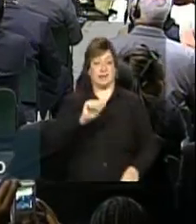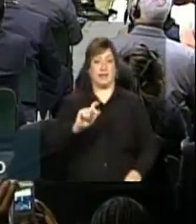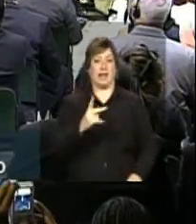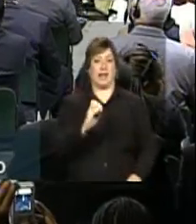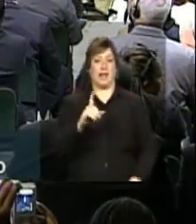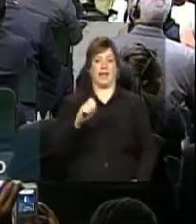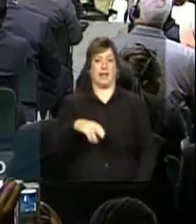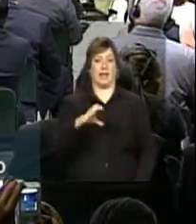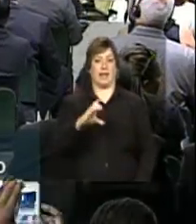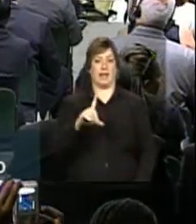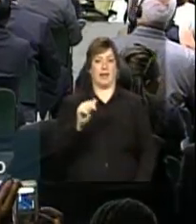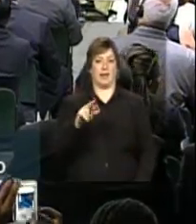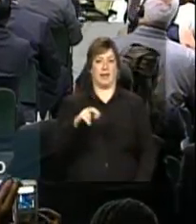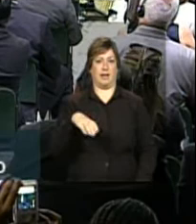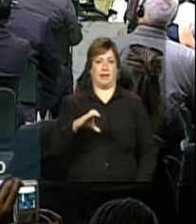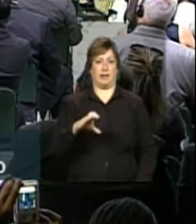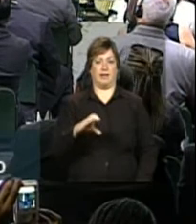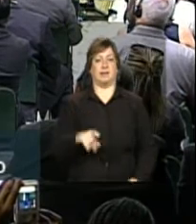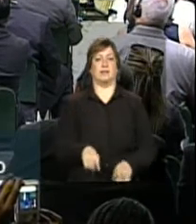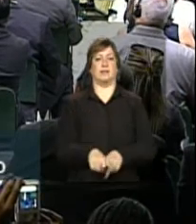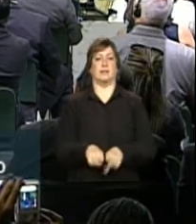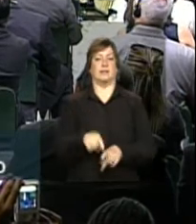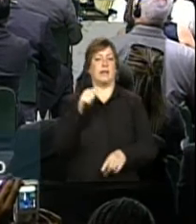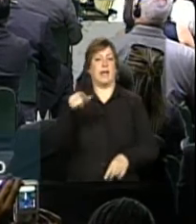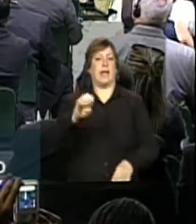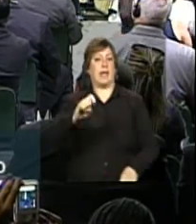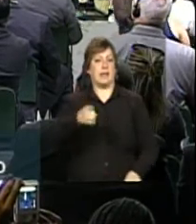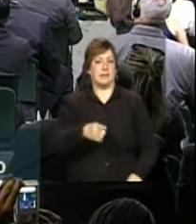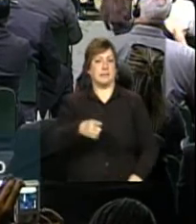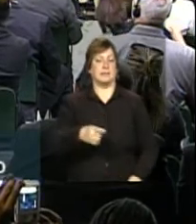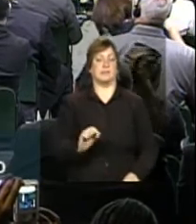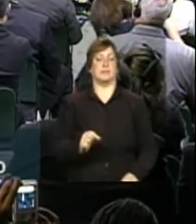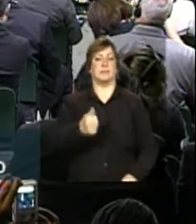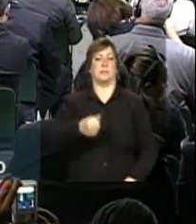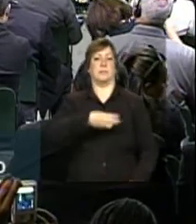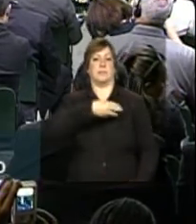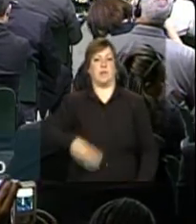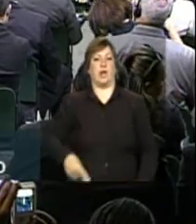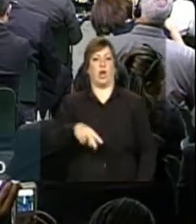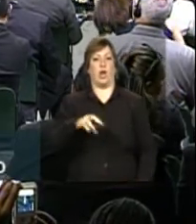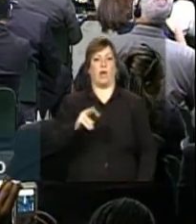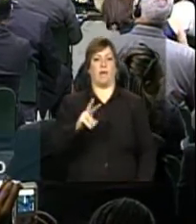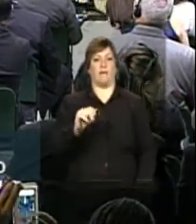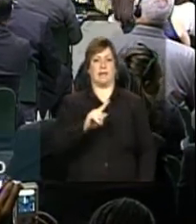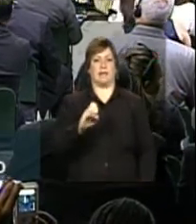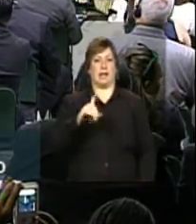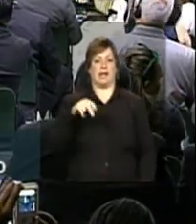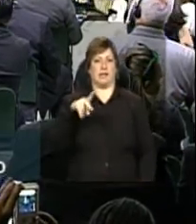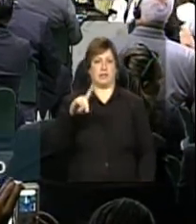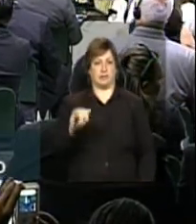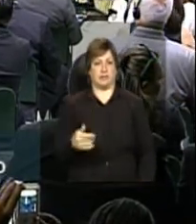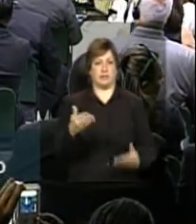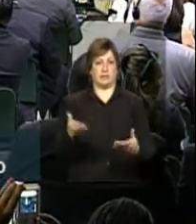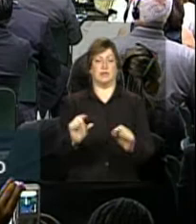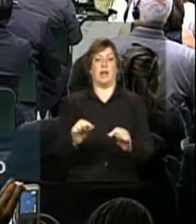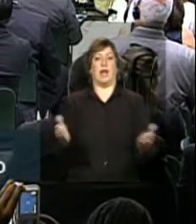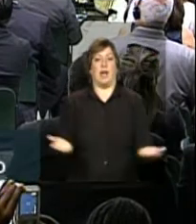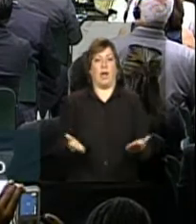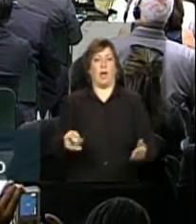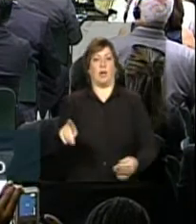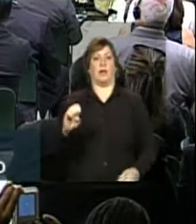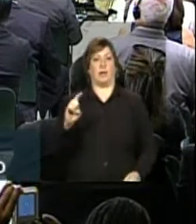Clark esse primeiro a ministra da Nova Zelândia e atualmente